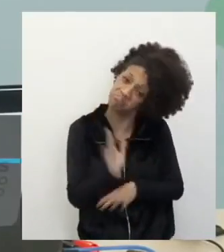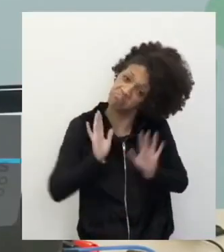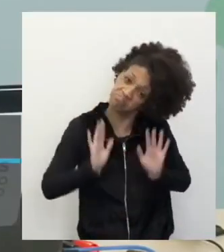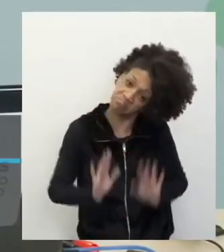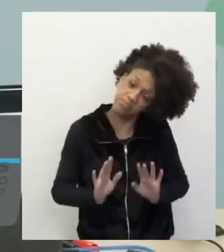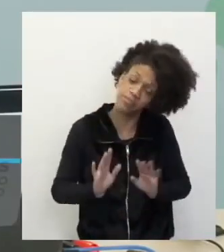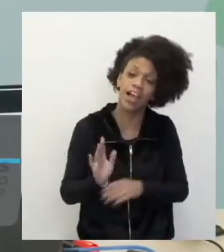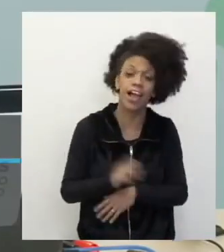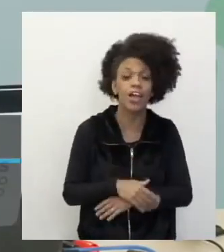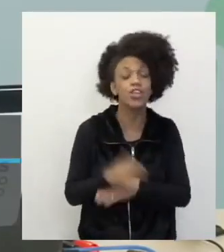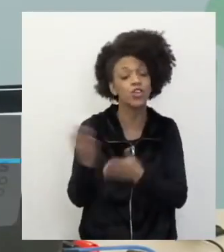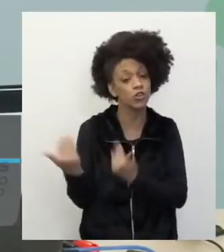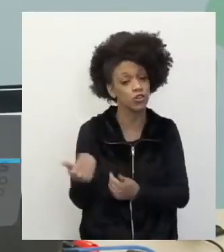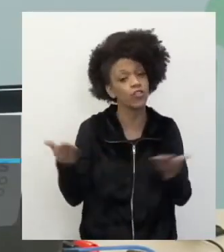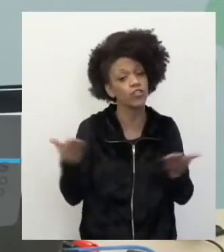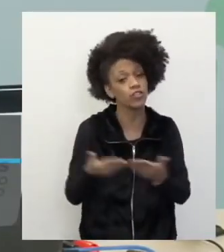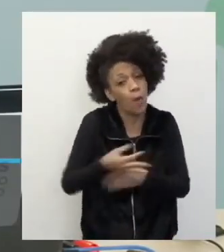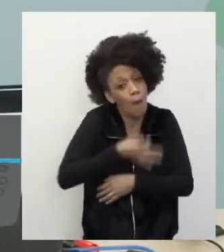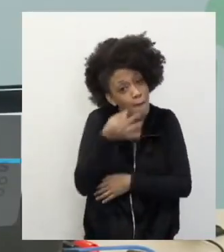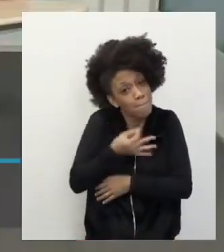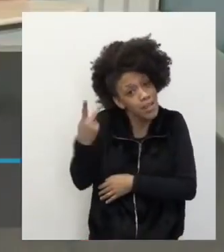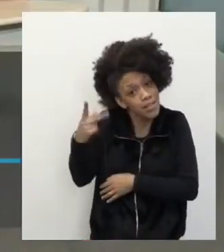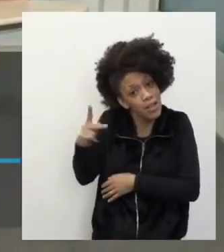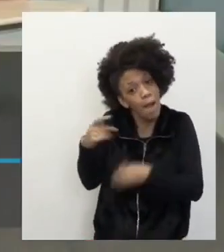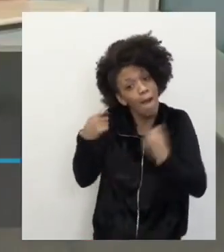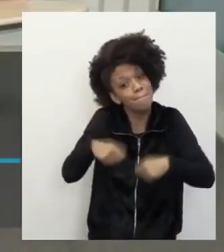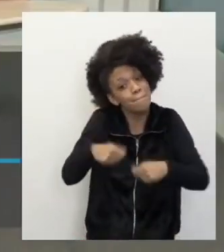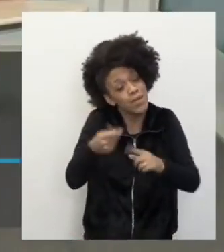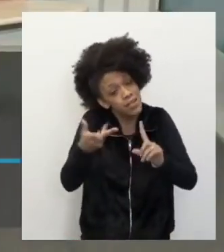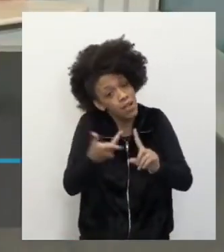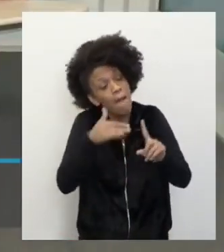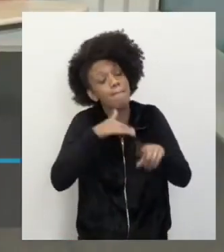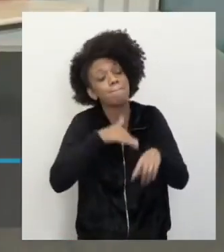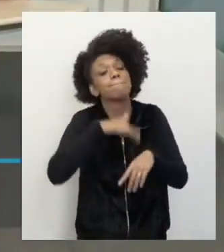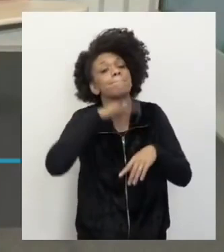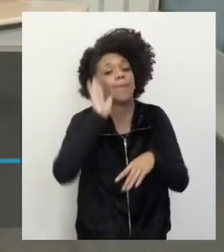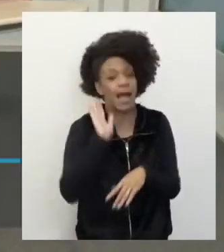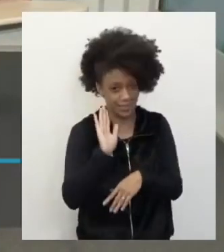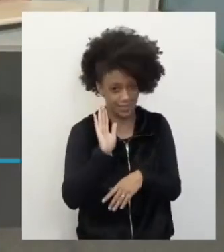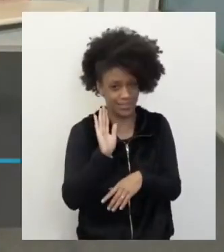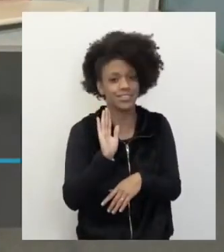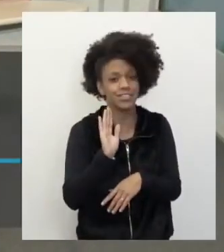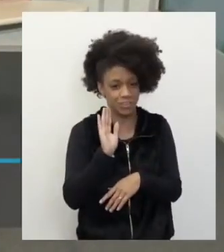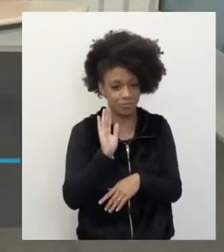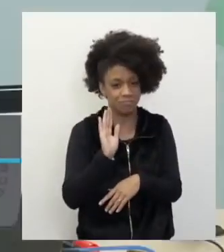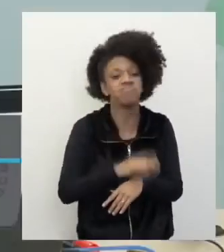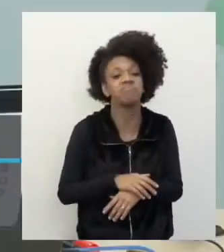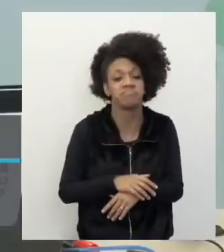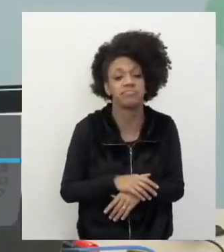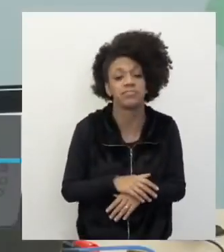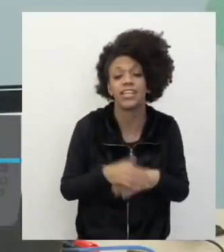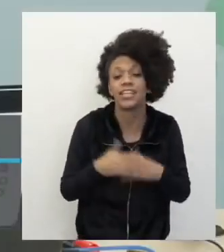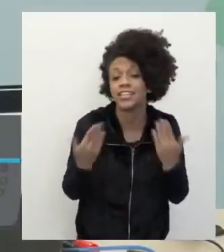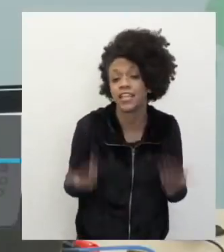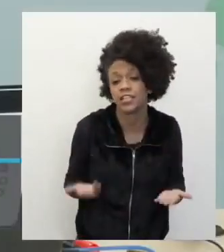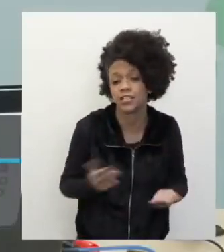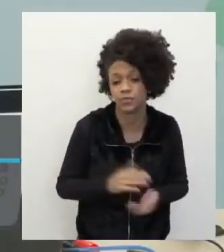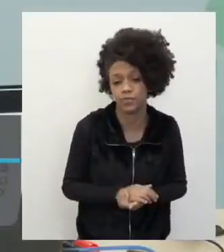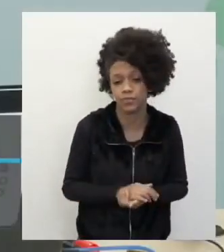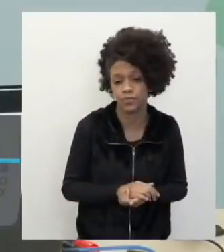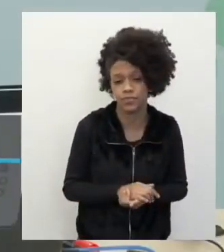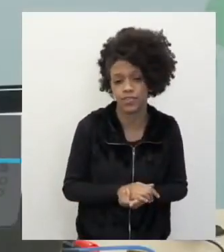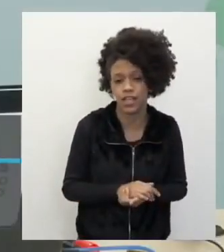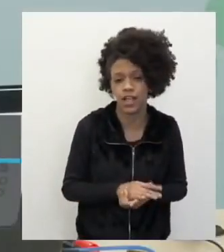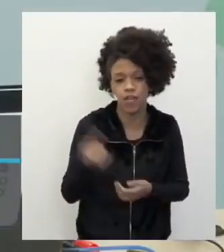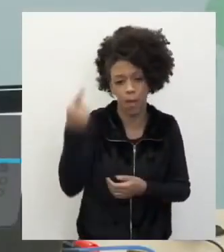o jovem de hoje, isso é a minha opinião. Precisa de um convencimento maior, precisa de mais argumentos. E aí, gente, a gente foi